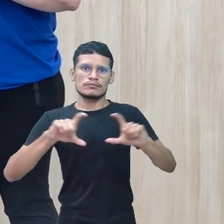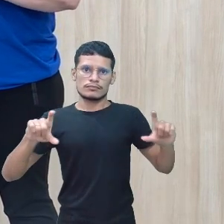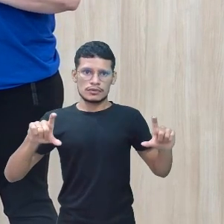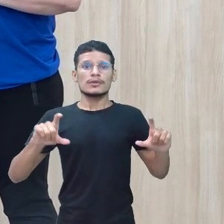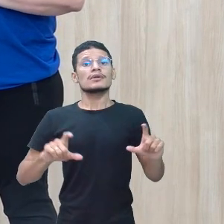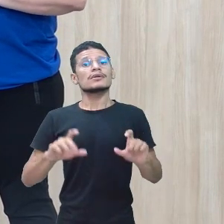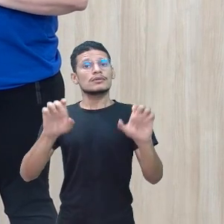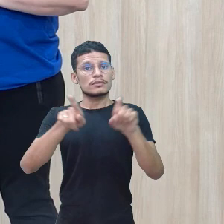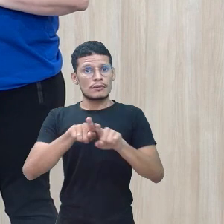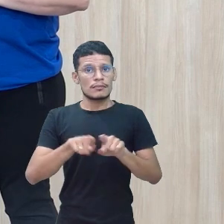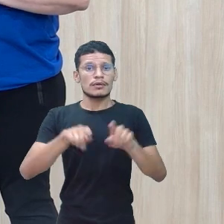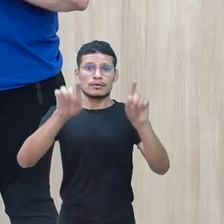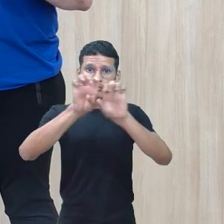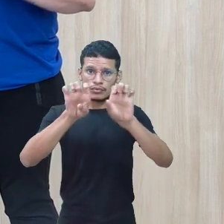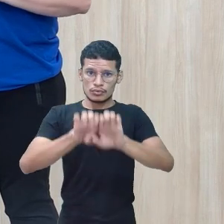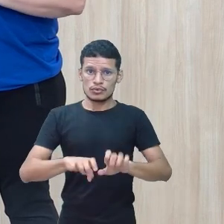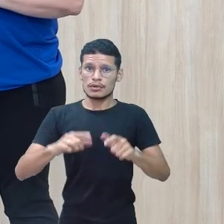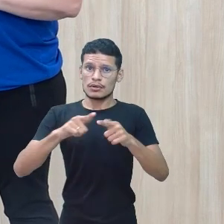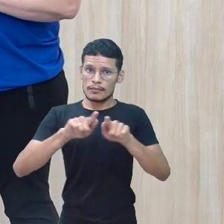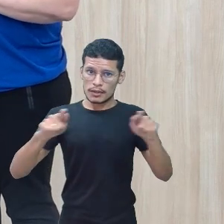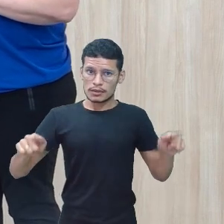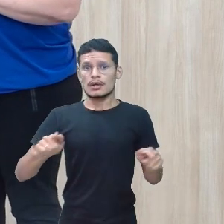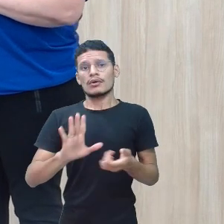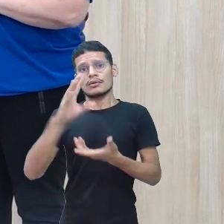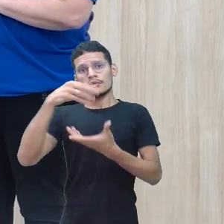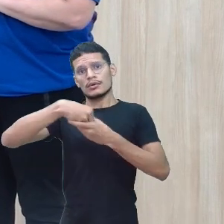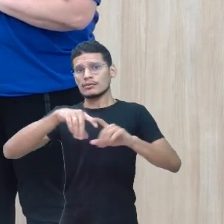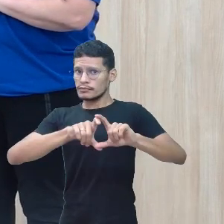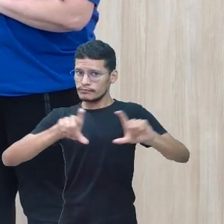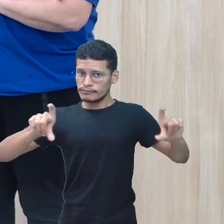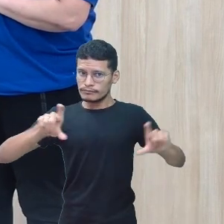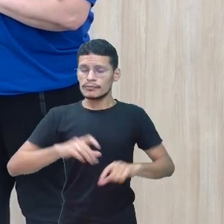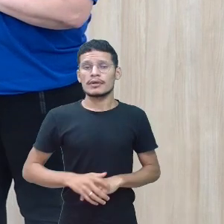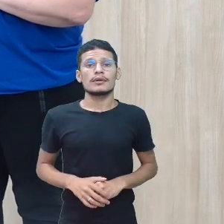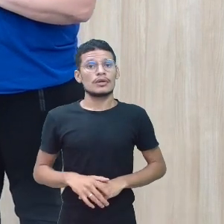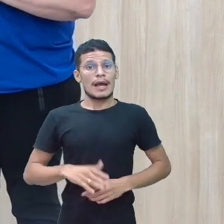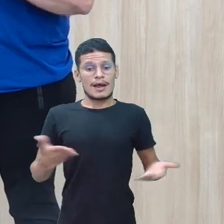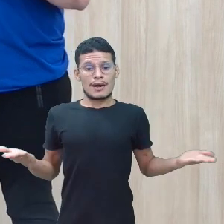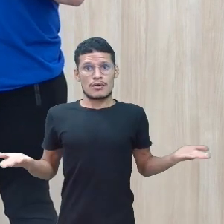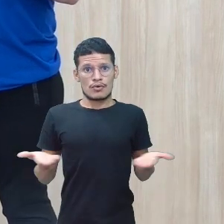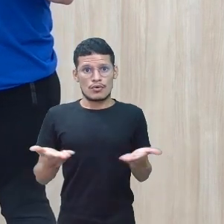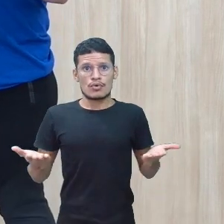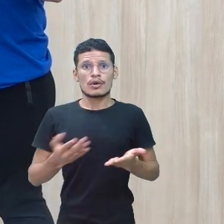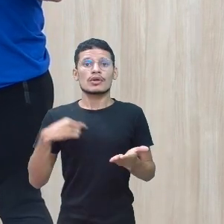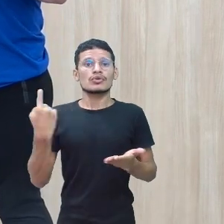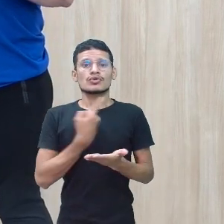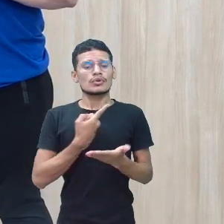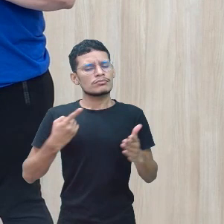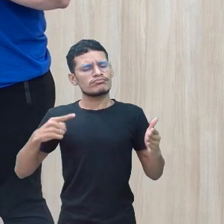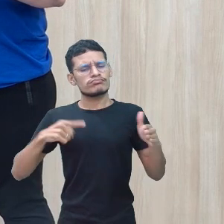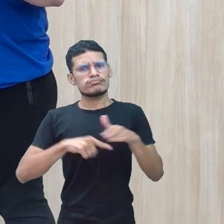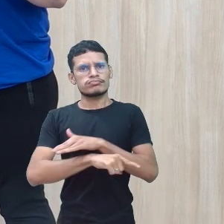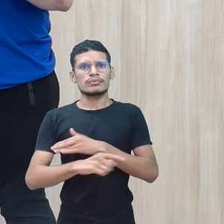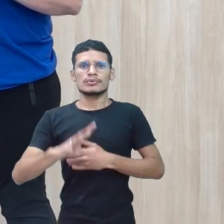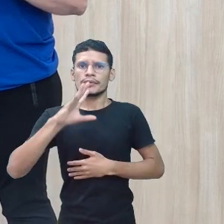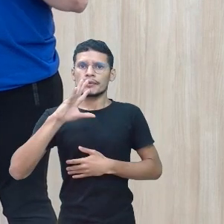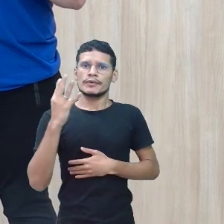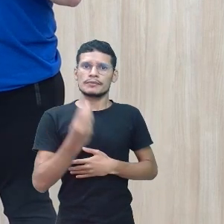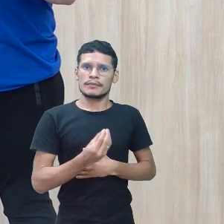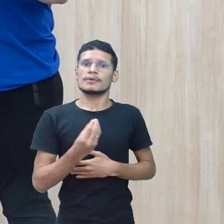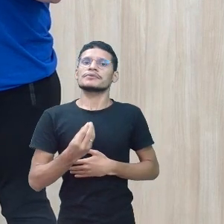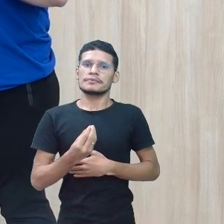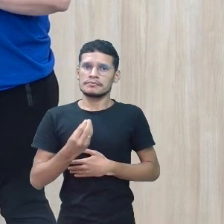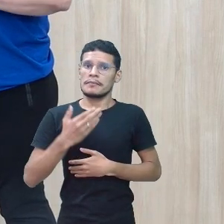estrutura gramatical também das orações. Então, agora nós vamos mergulhar no conhecimento, não é? Mais